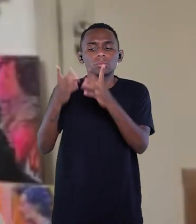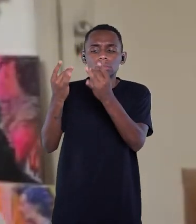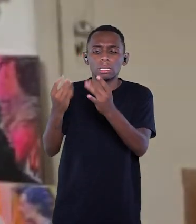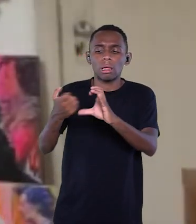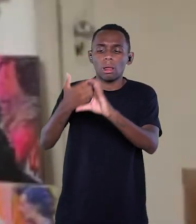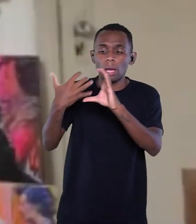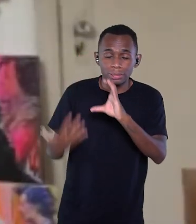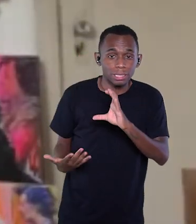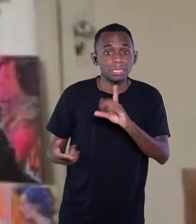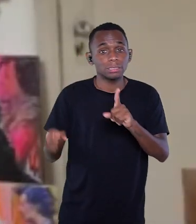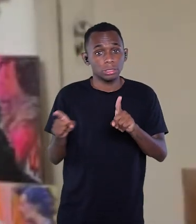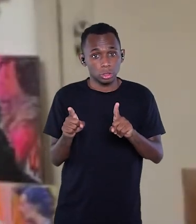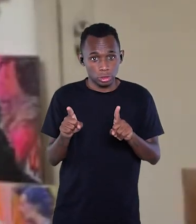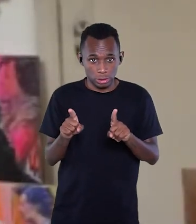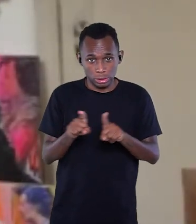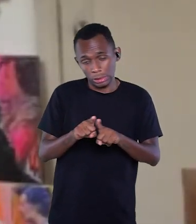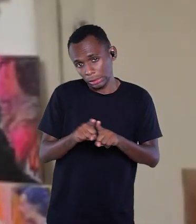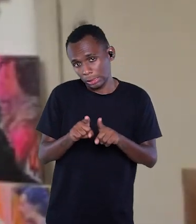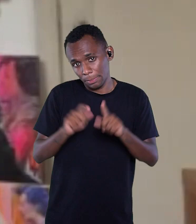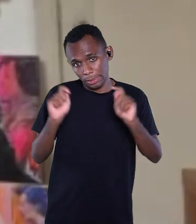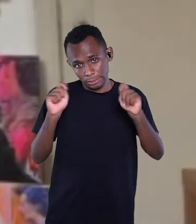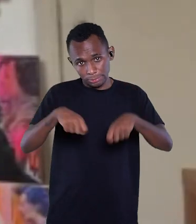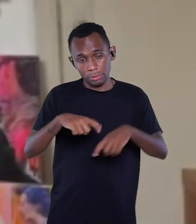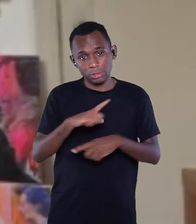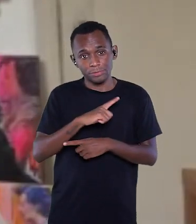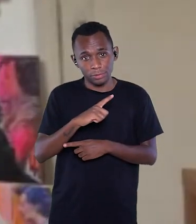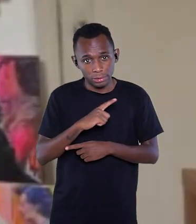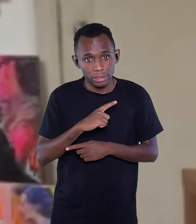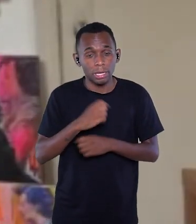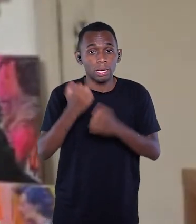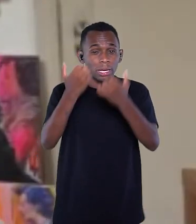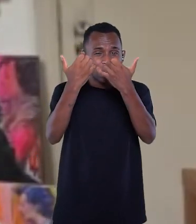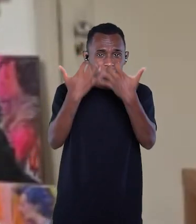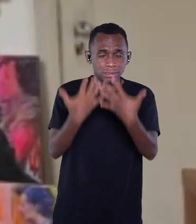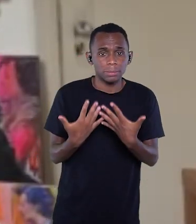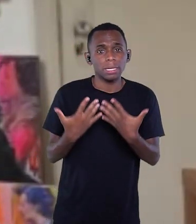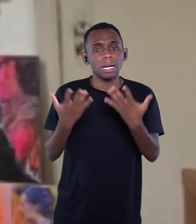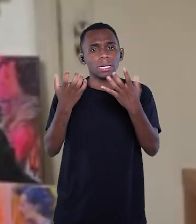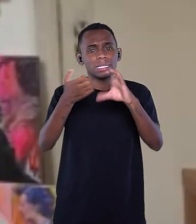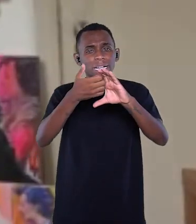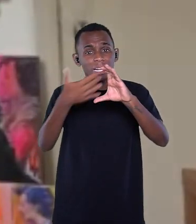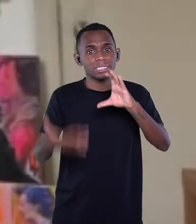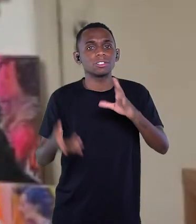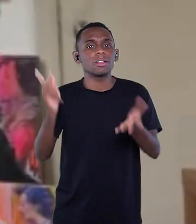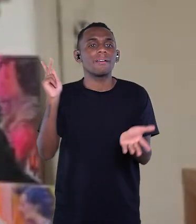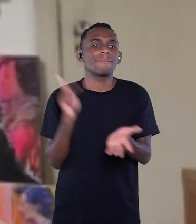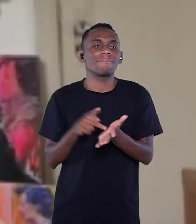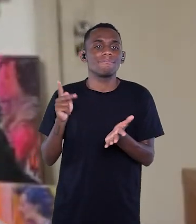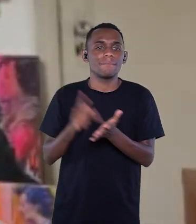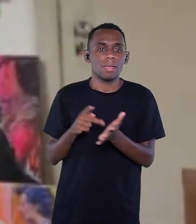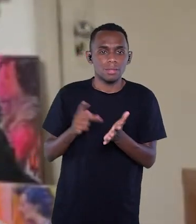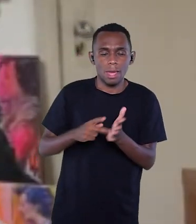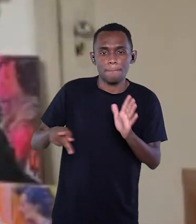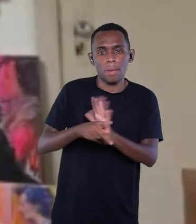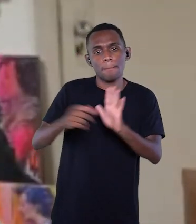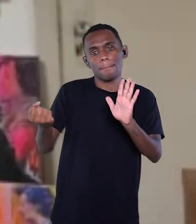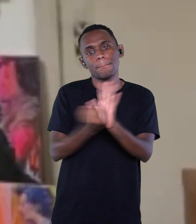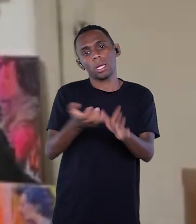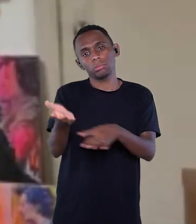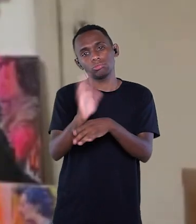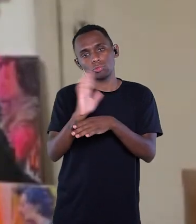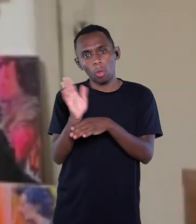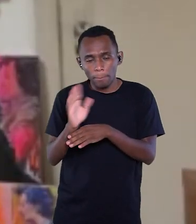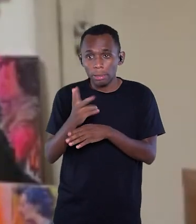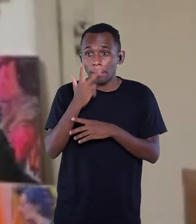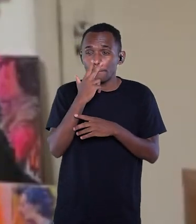formato traz como essa característica de verdade, né? Essa cara que o documentário tem de